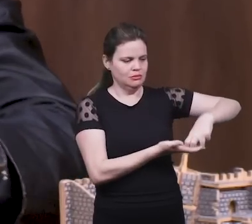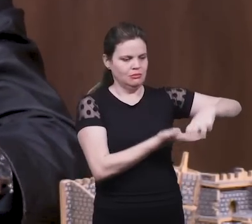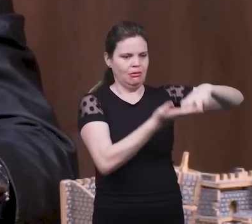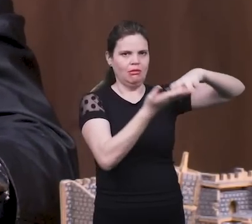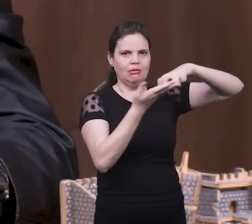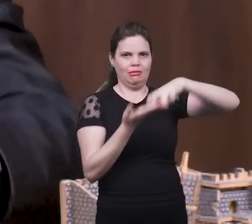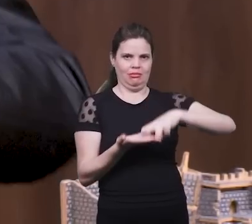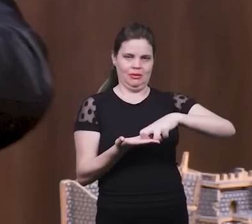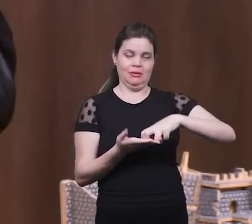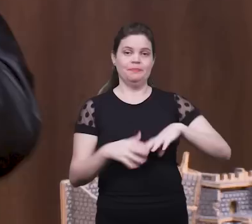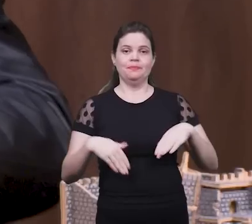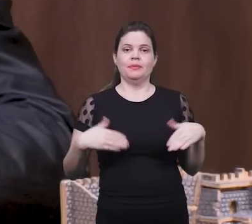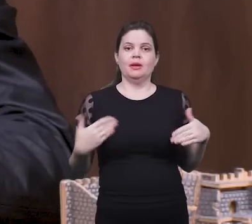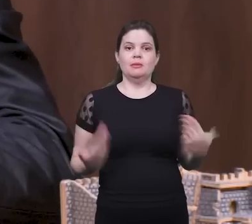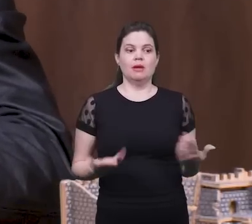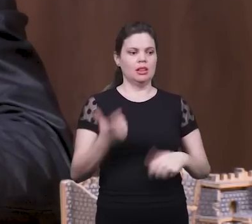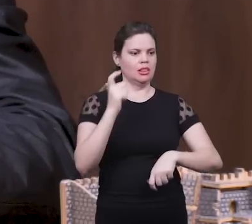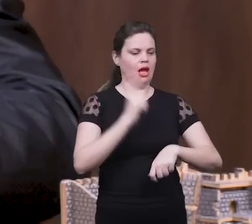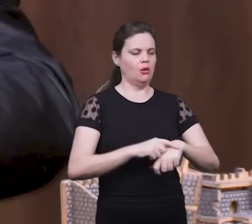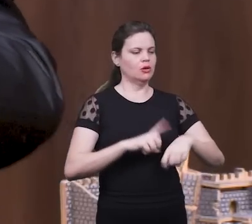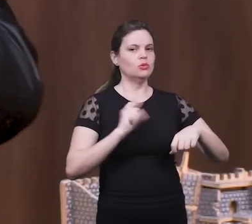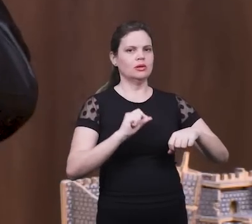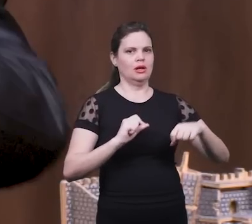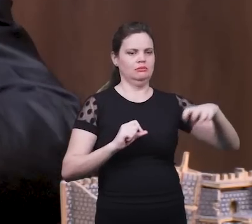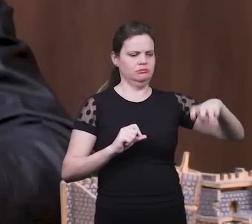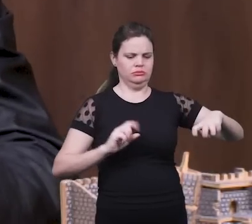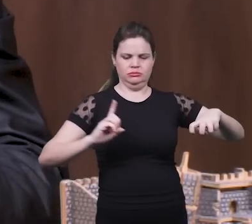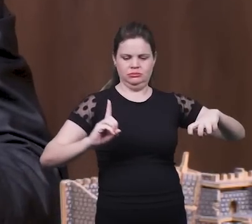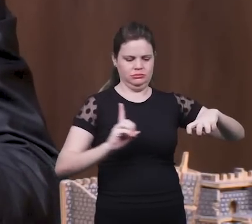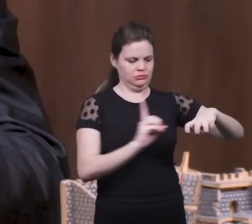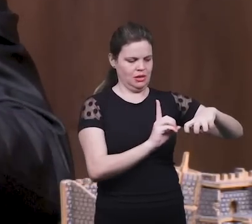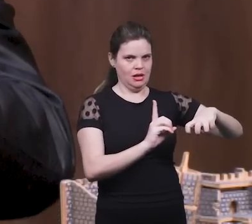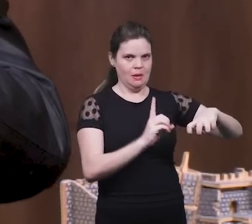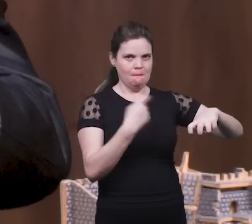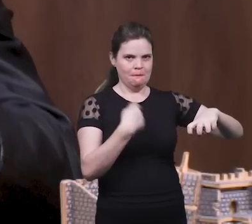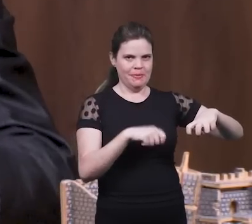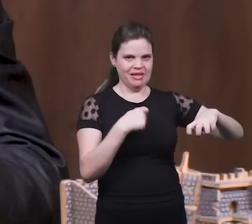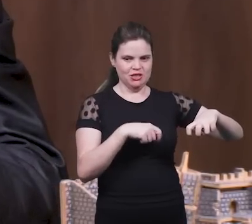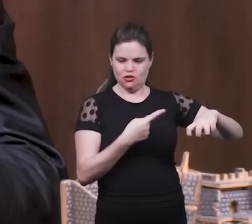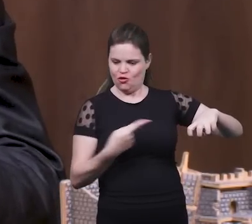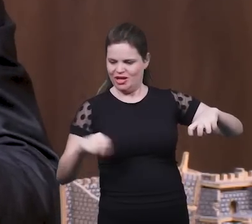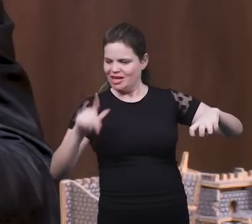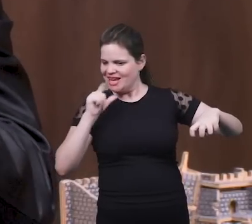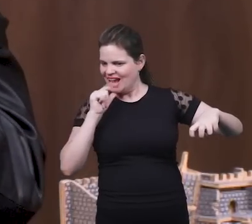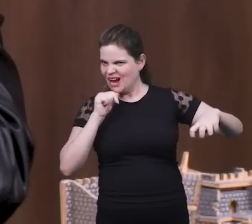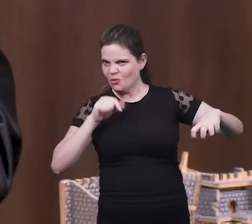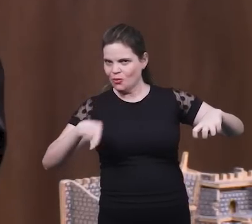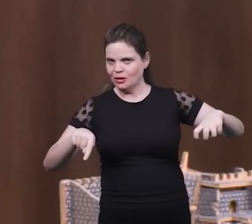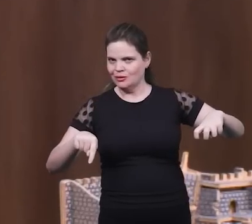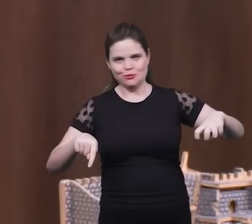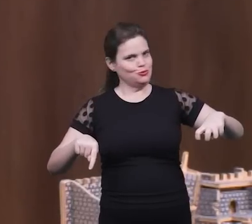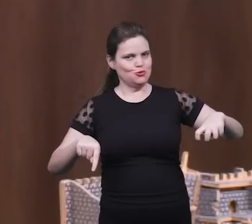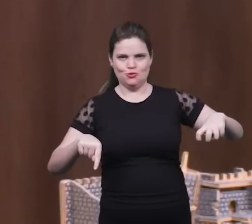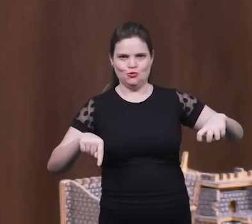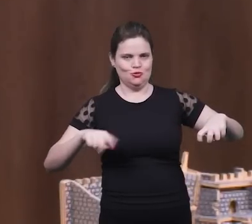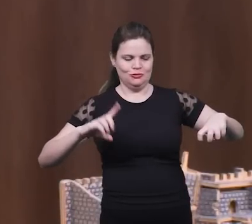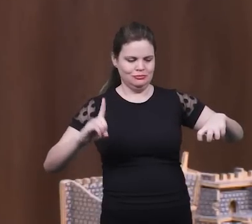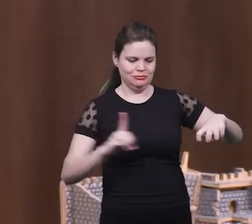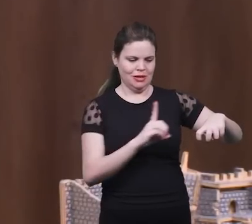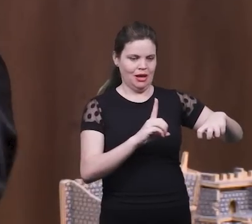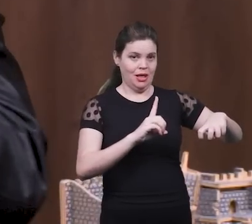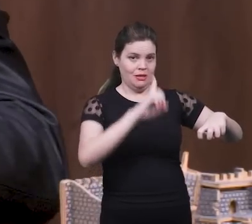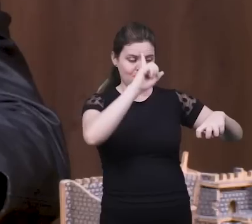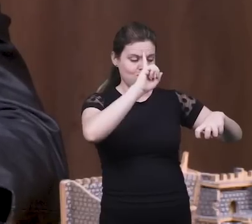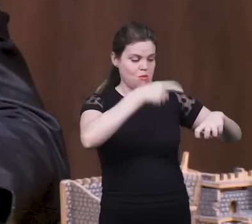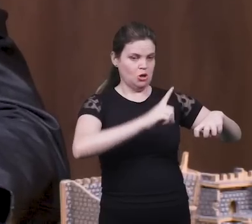encontrar Jesus, não precisou mais do tanque e nem daquela água, né? O encontro com o Senhor